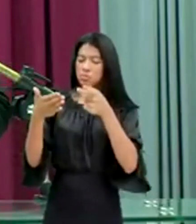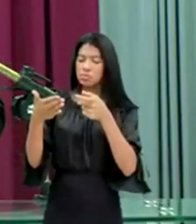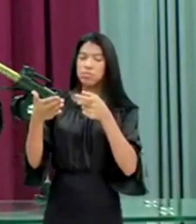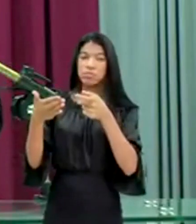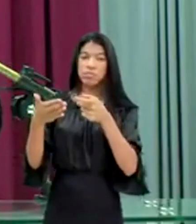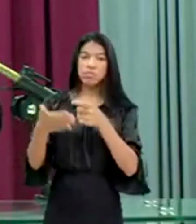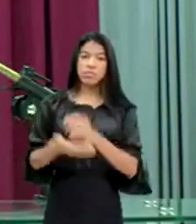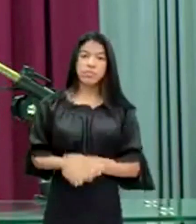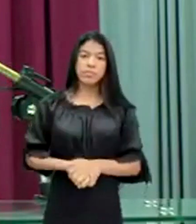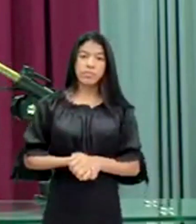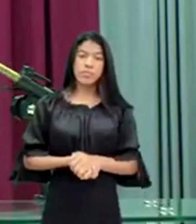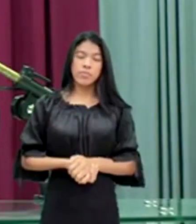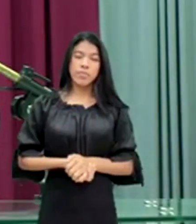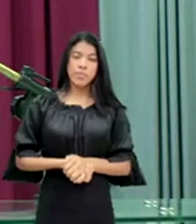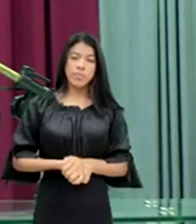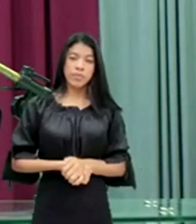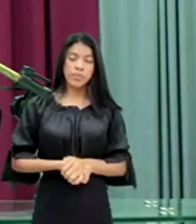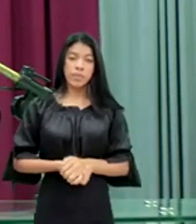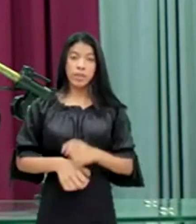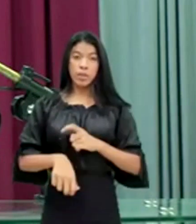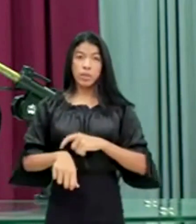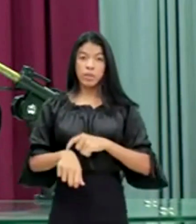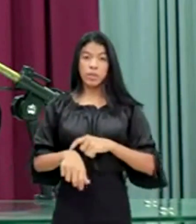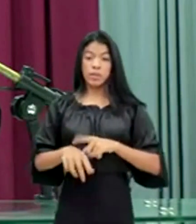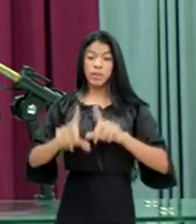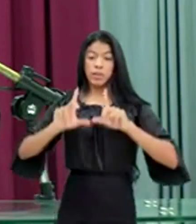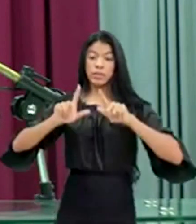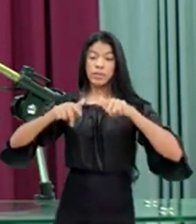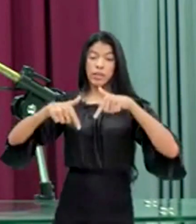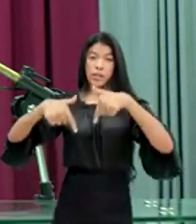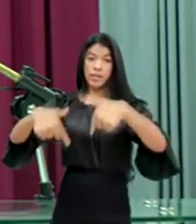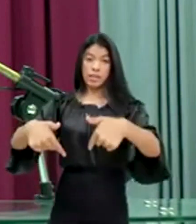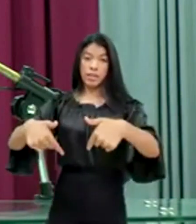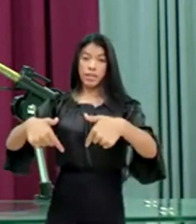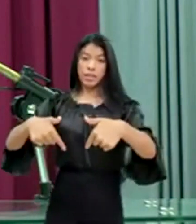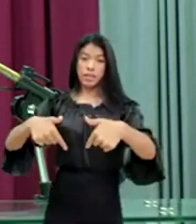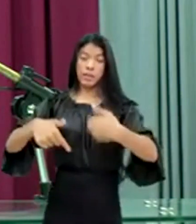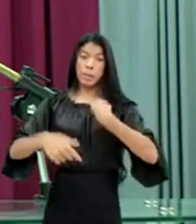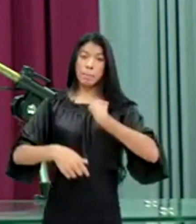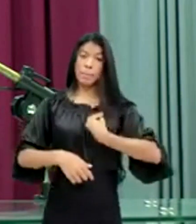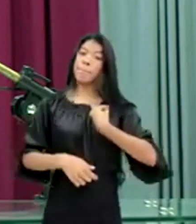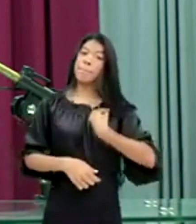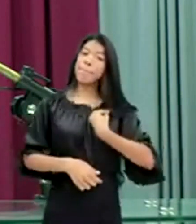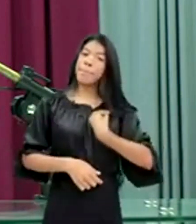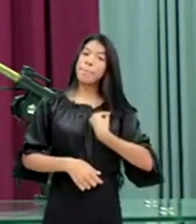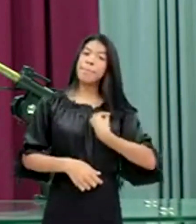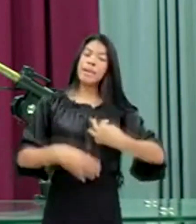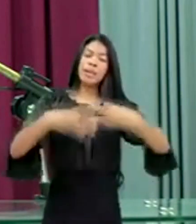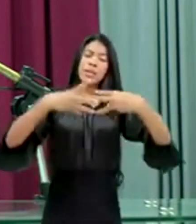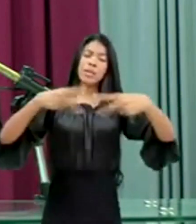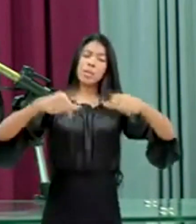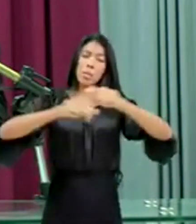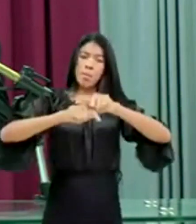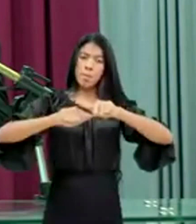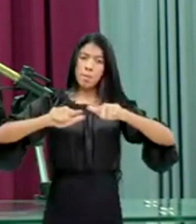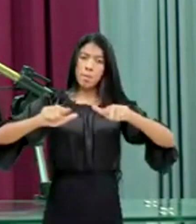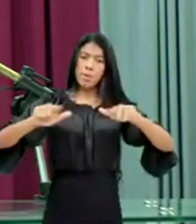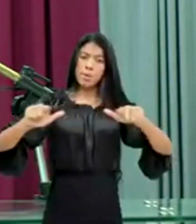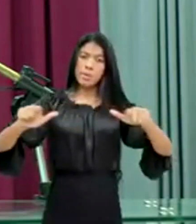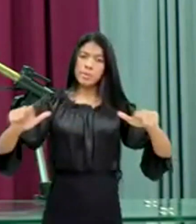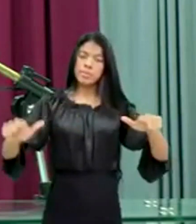Quando Israel ainda está no deserto, peregrinando